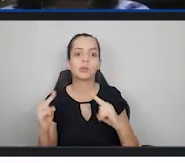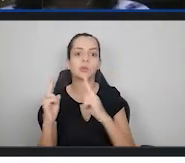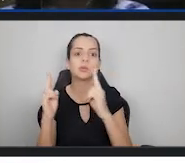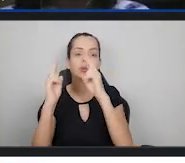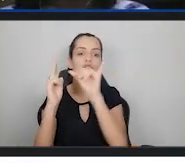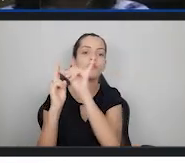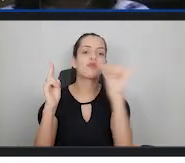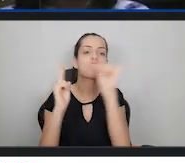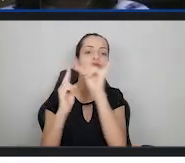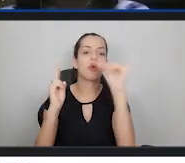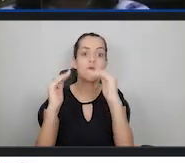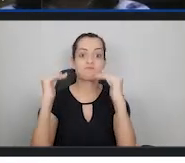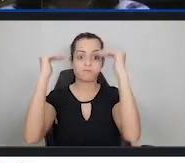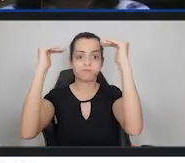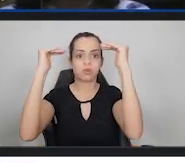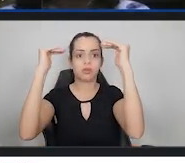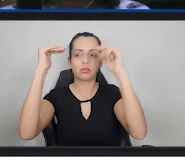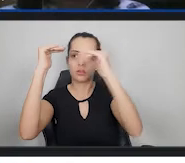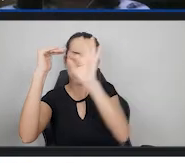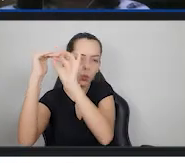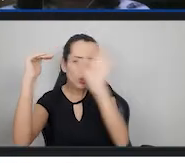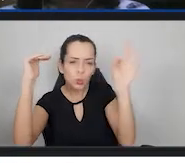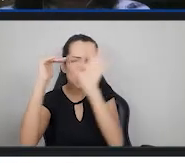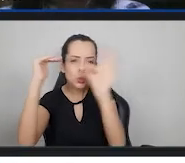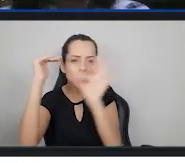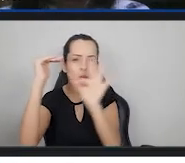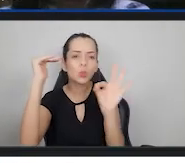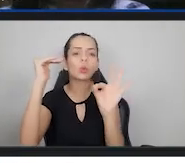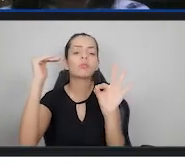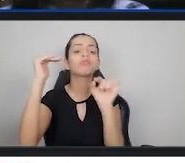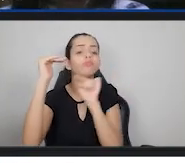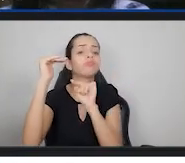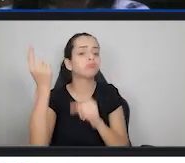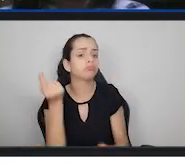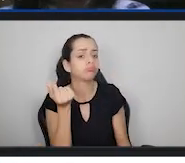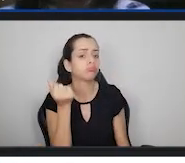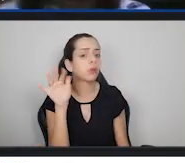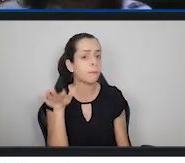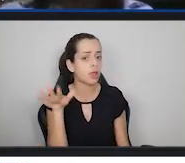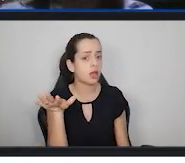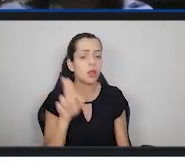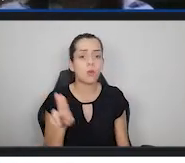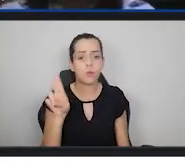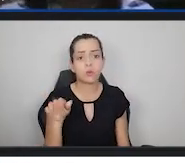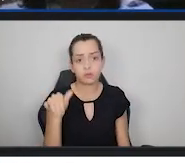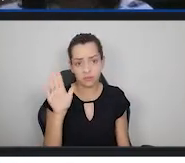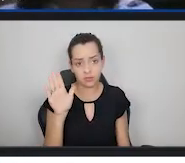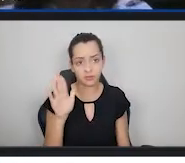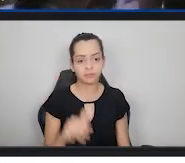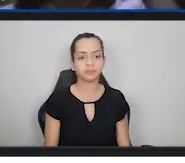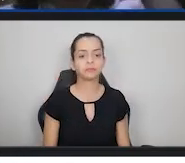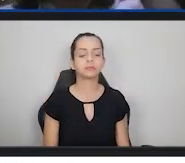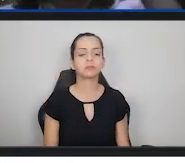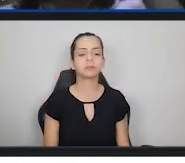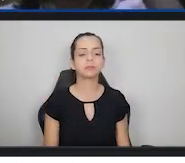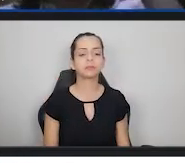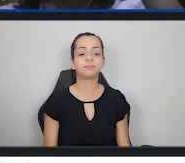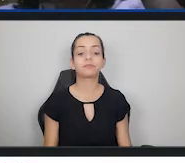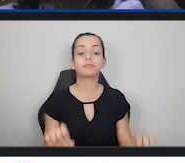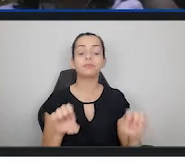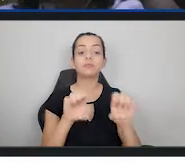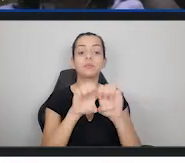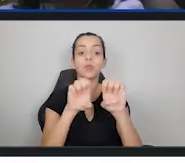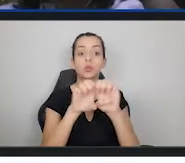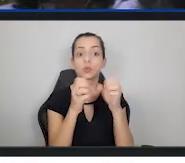o custo é bem maior, enquanto, né, e se comparado com a aérea. Então, a aérea, ela